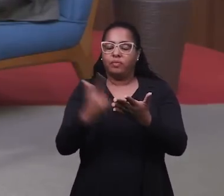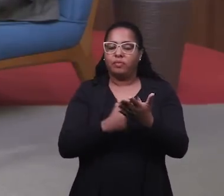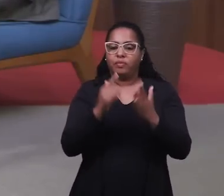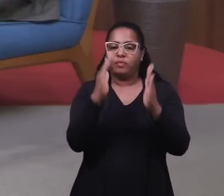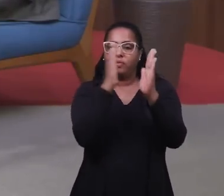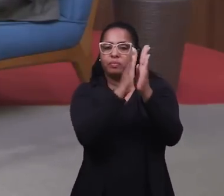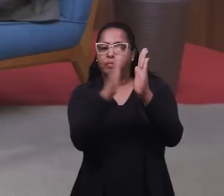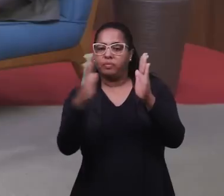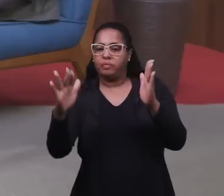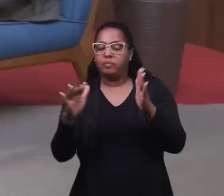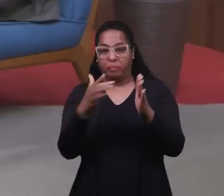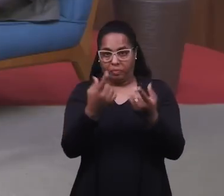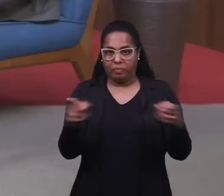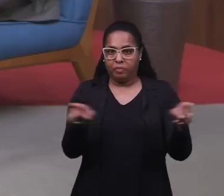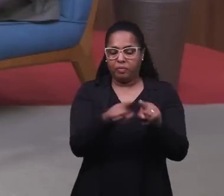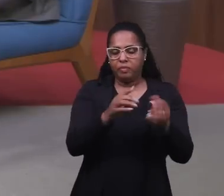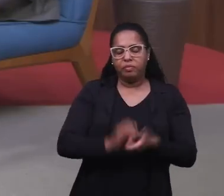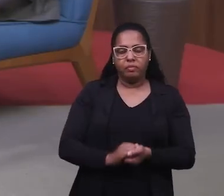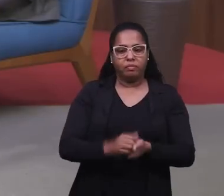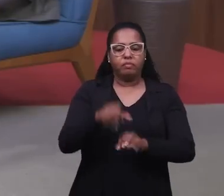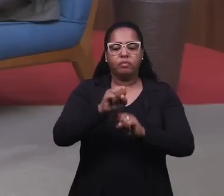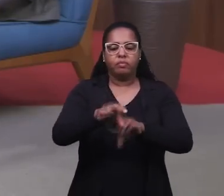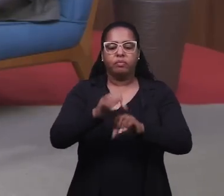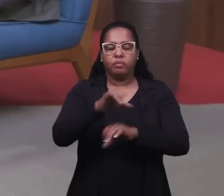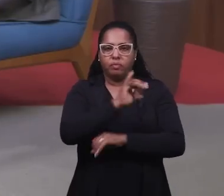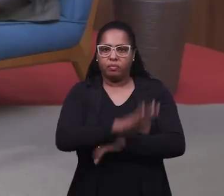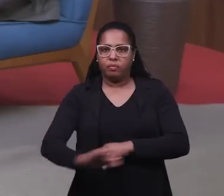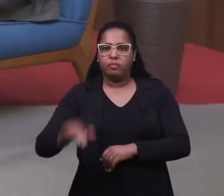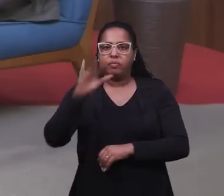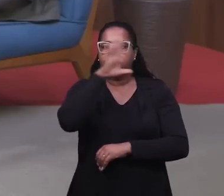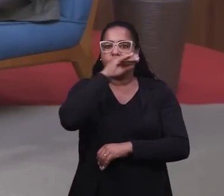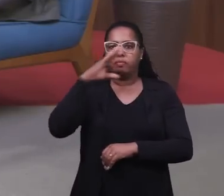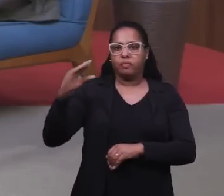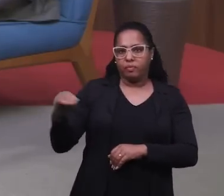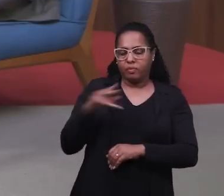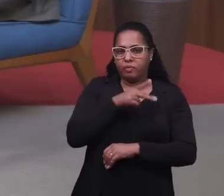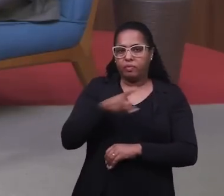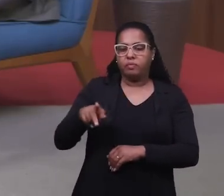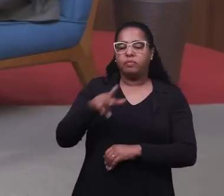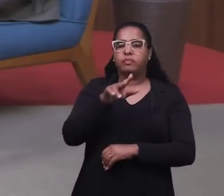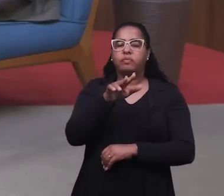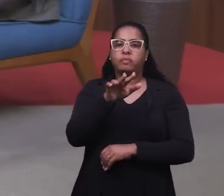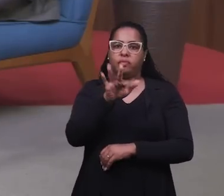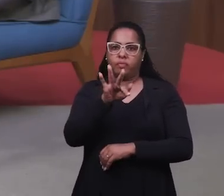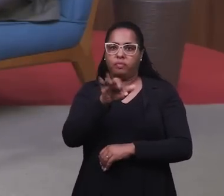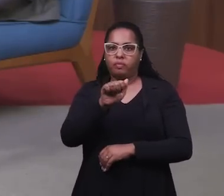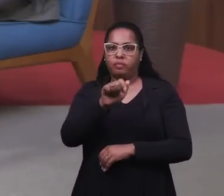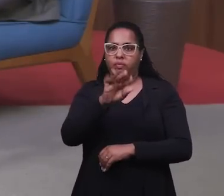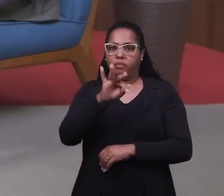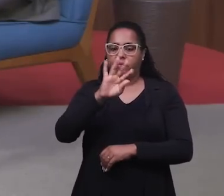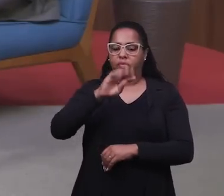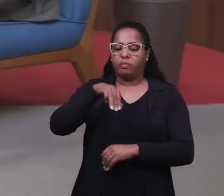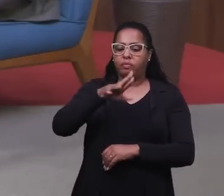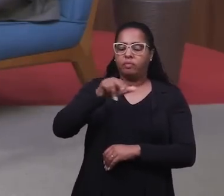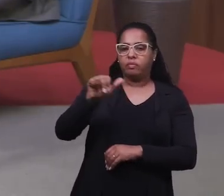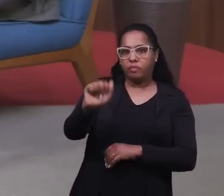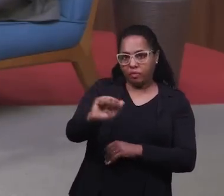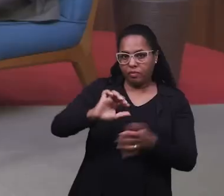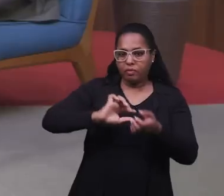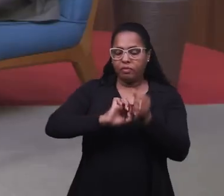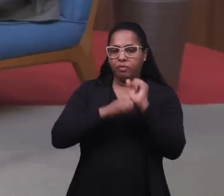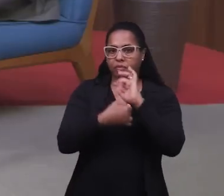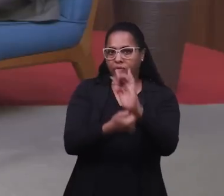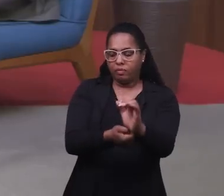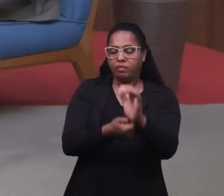os trechos musicais. E na aula para as crianças, intermediários e adolescentes, a professora Fátima Malavase, dentro do tema